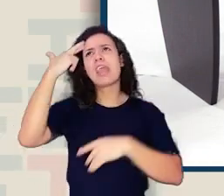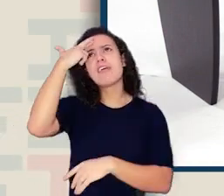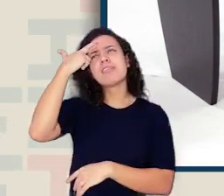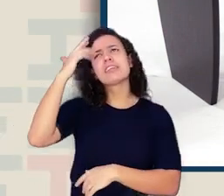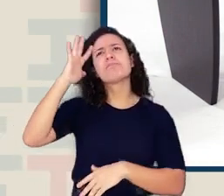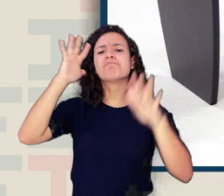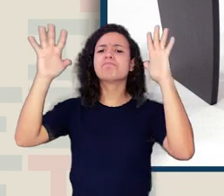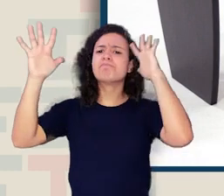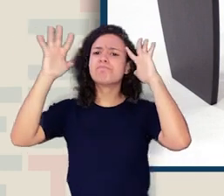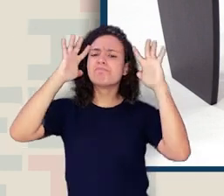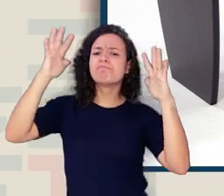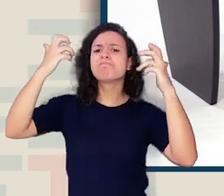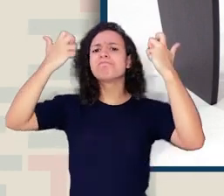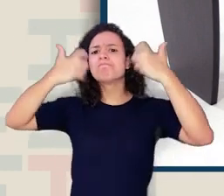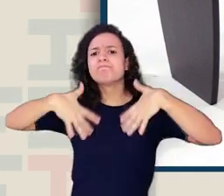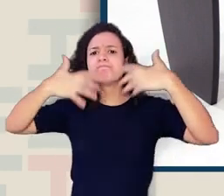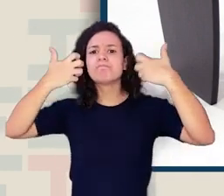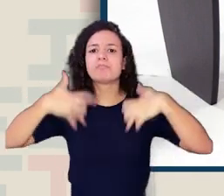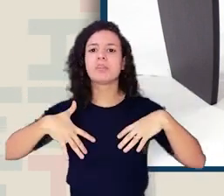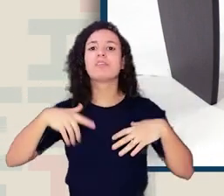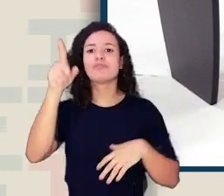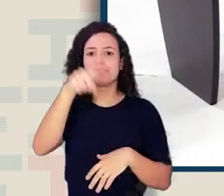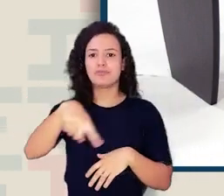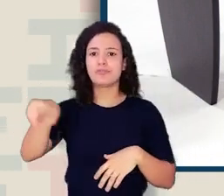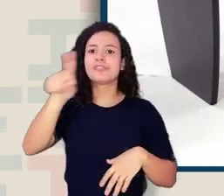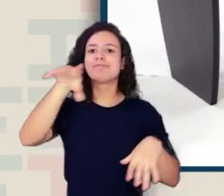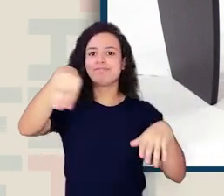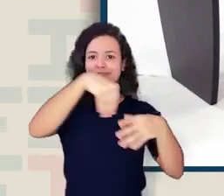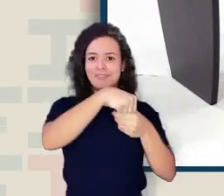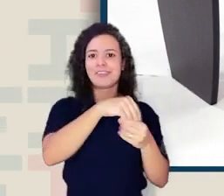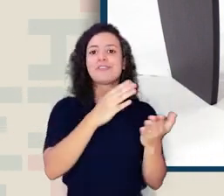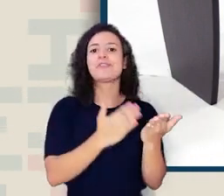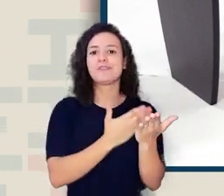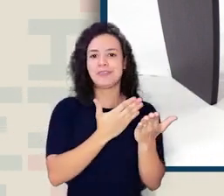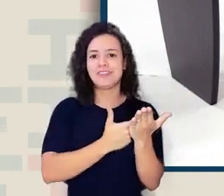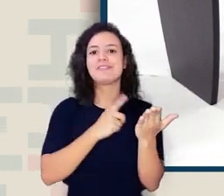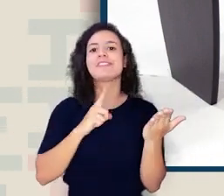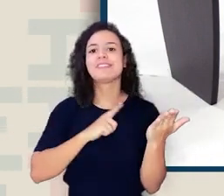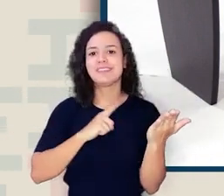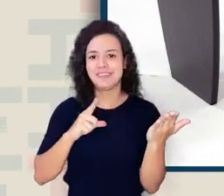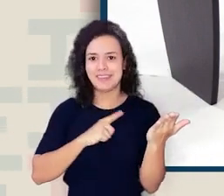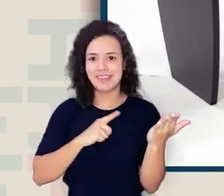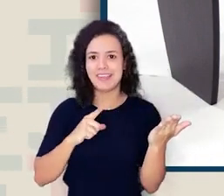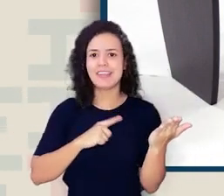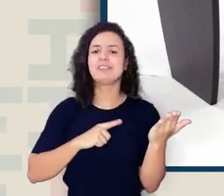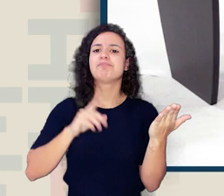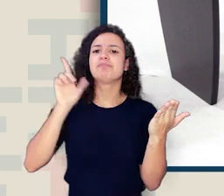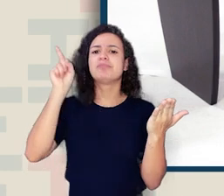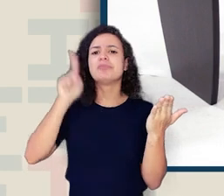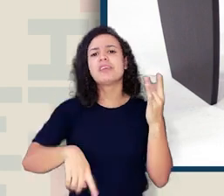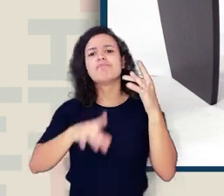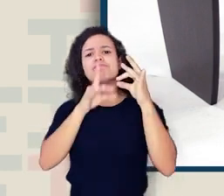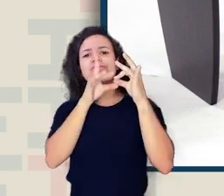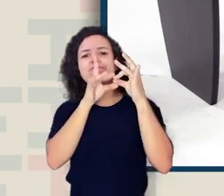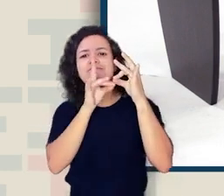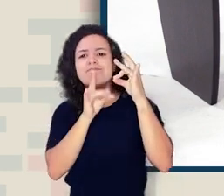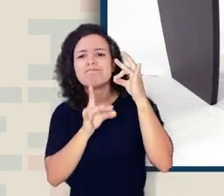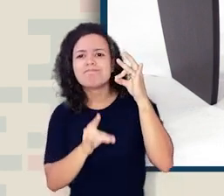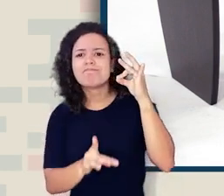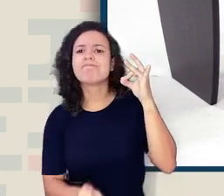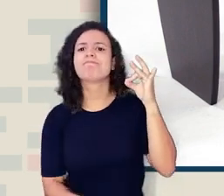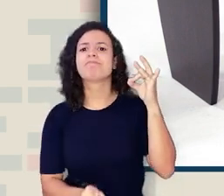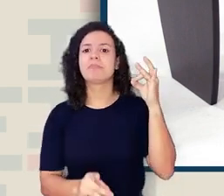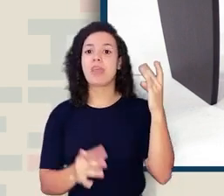discurso, essas reflexões aqui trazidas, está tudo, você pode encontrar incluso nesse material, né? Todos esses detalhes